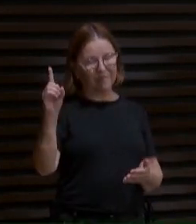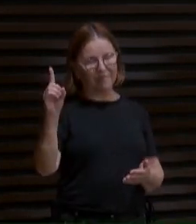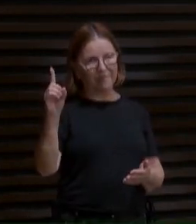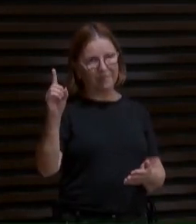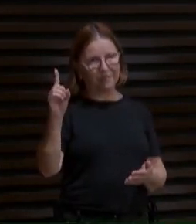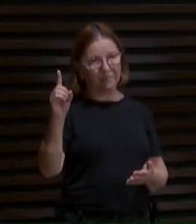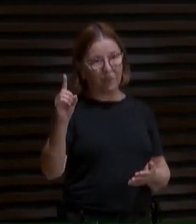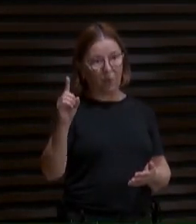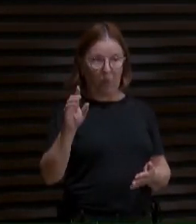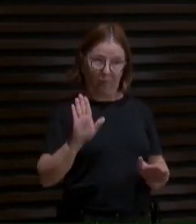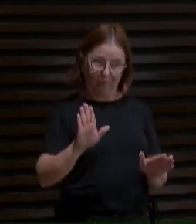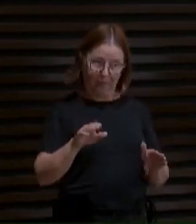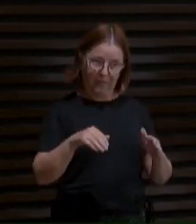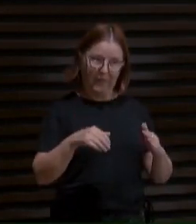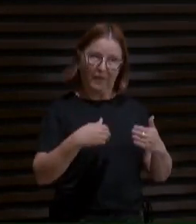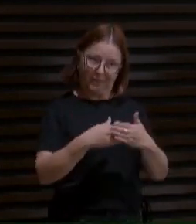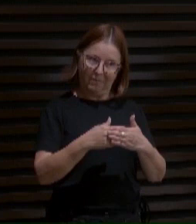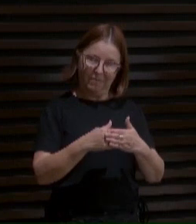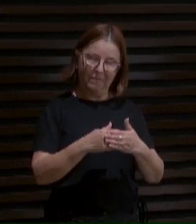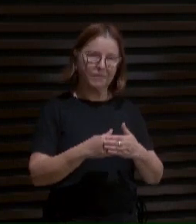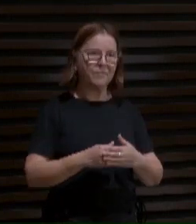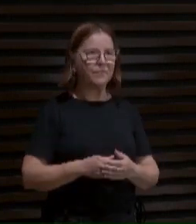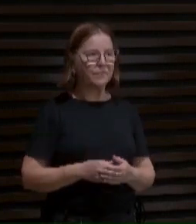Está chegando.